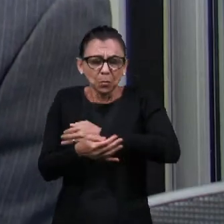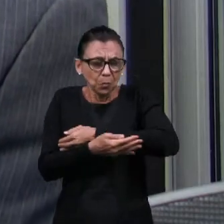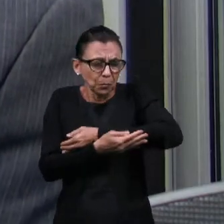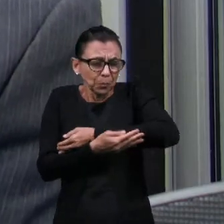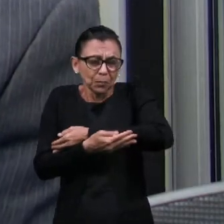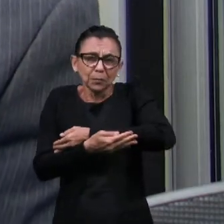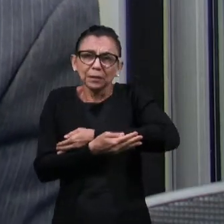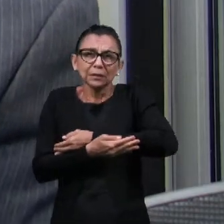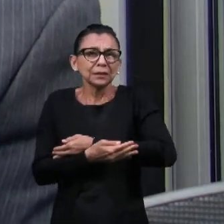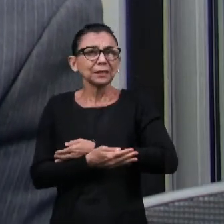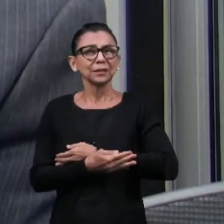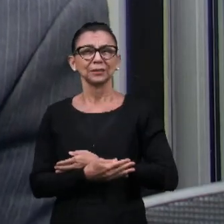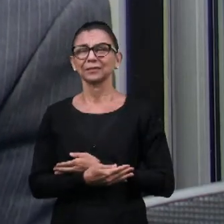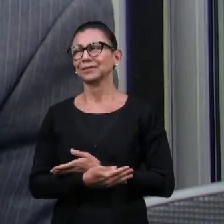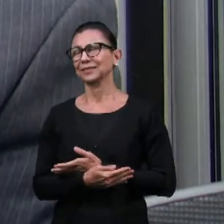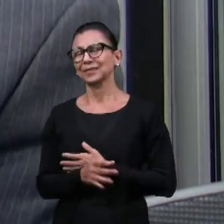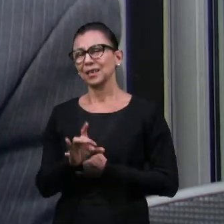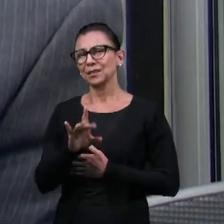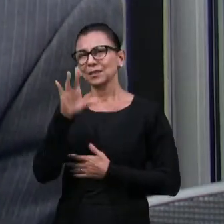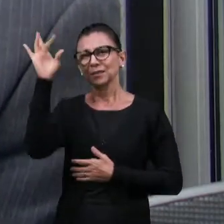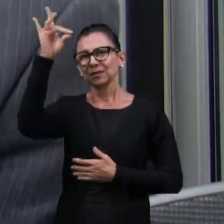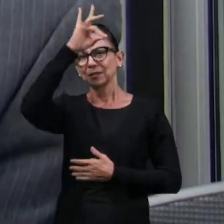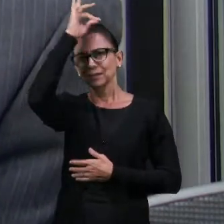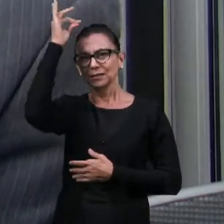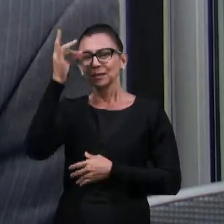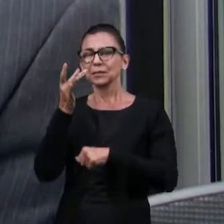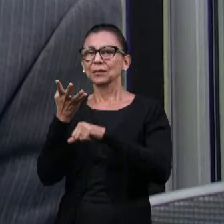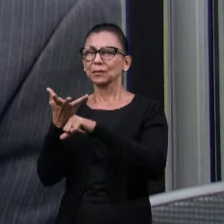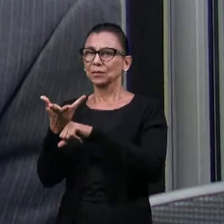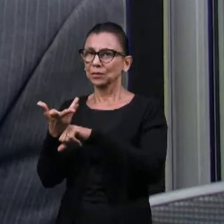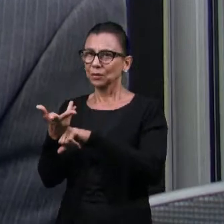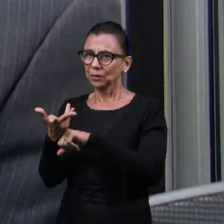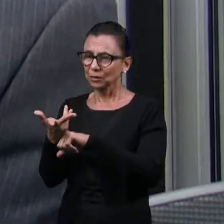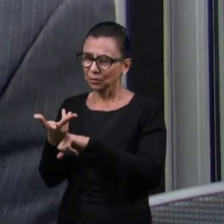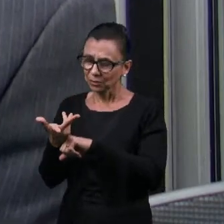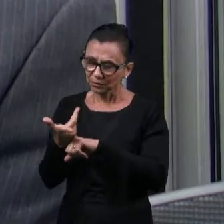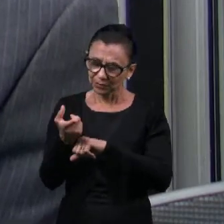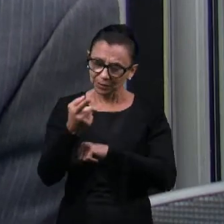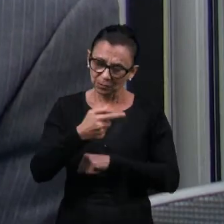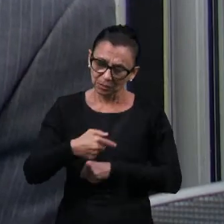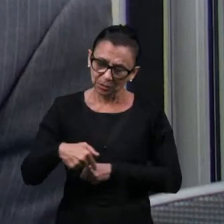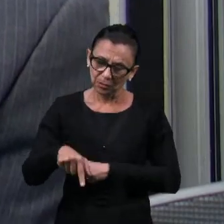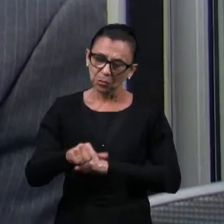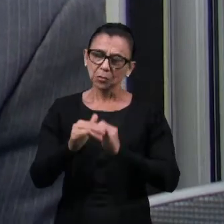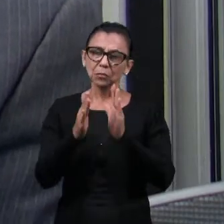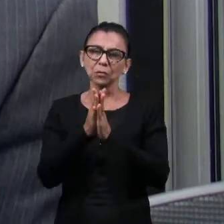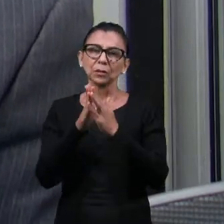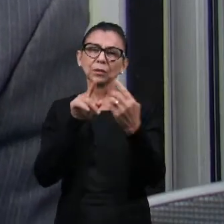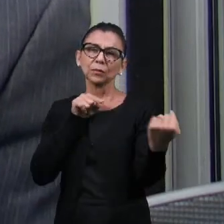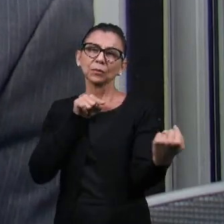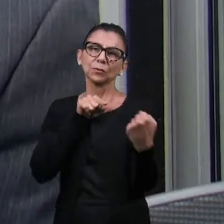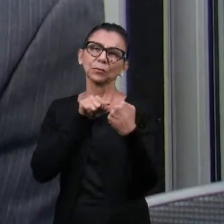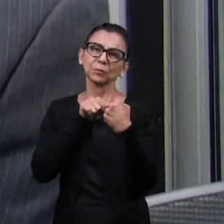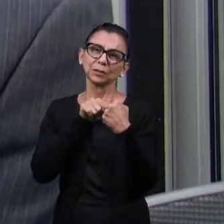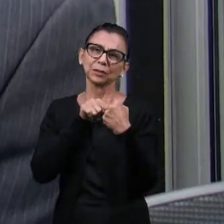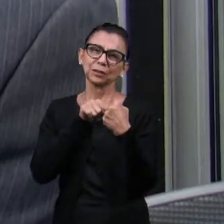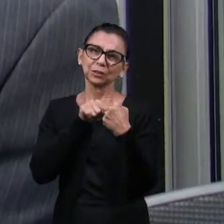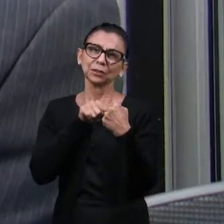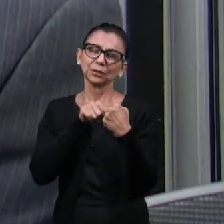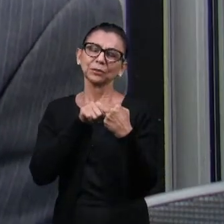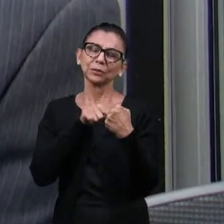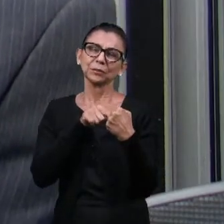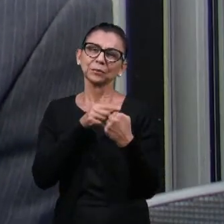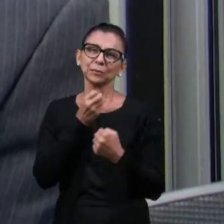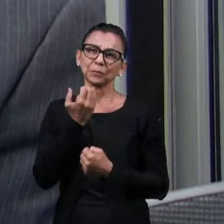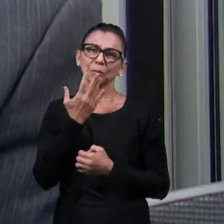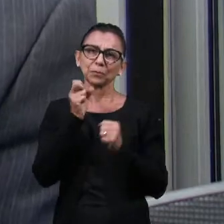como corpo, para todos orarem em um só objetivo. Ele só nos deu a grande vitória hoje.